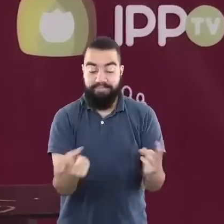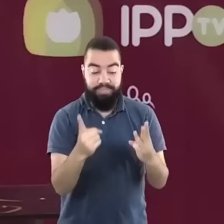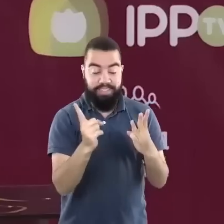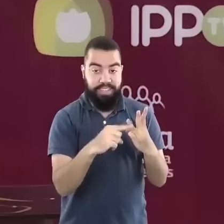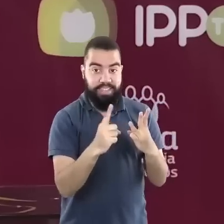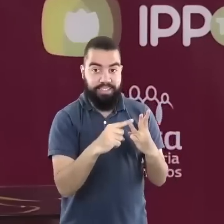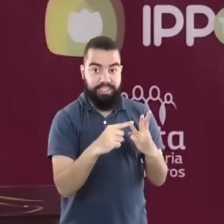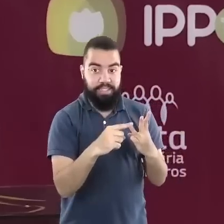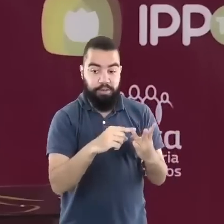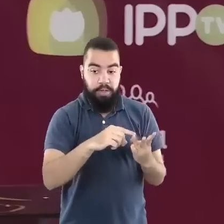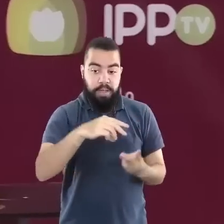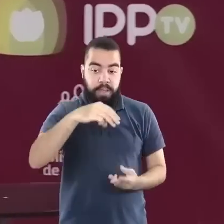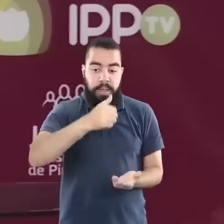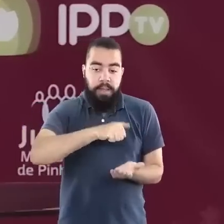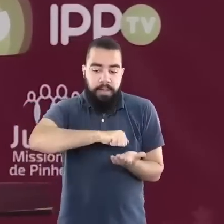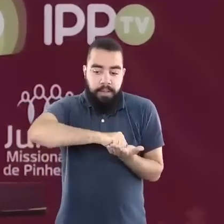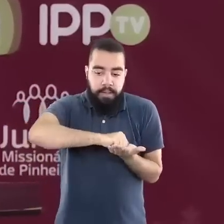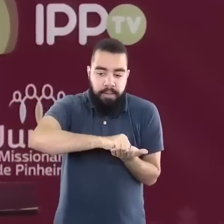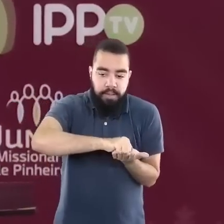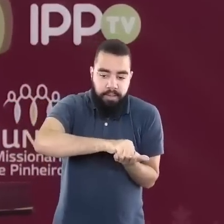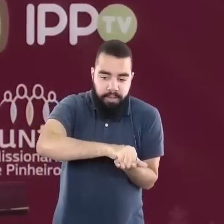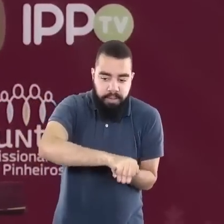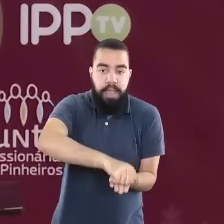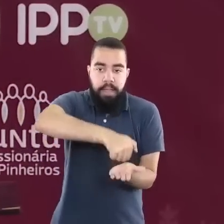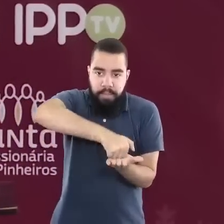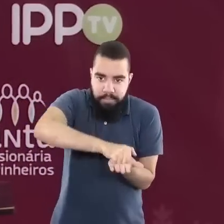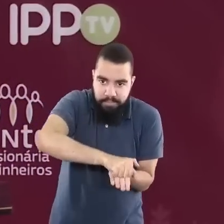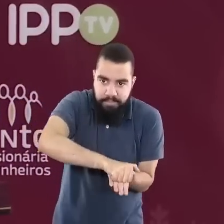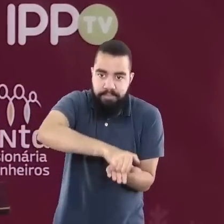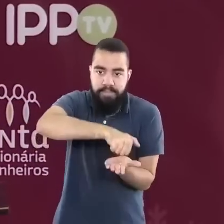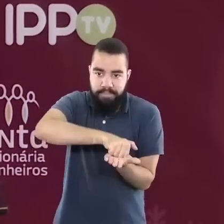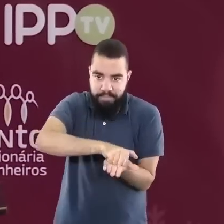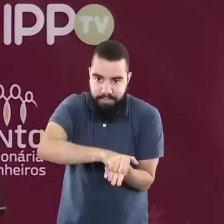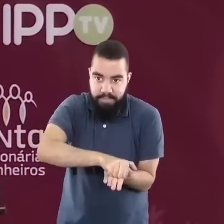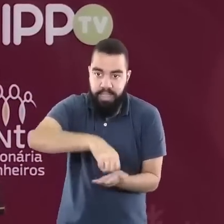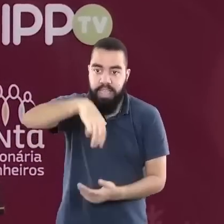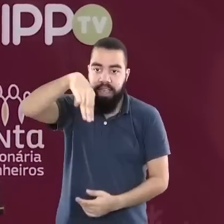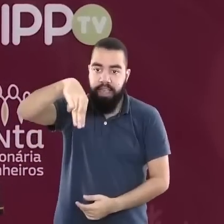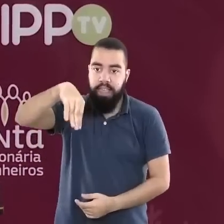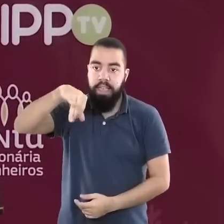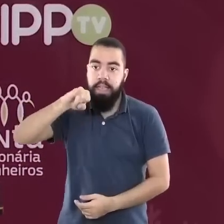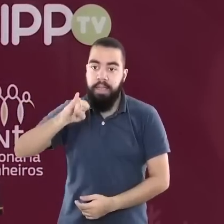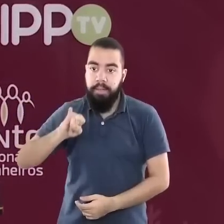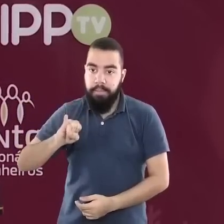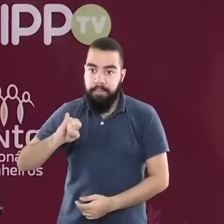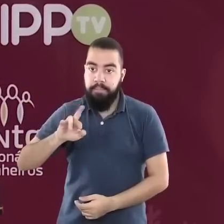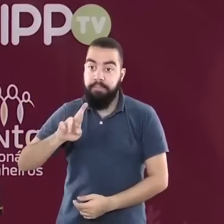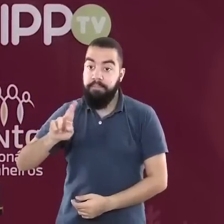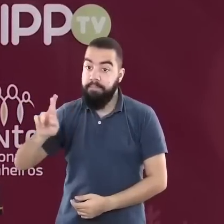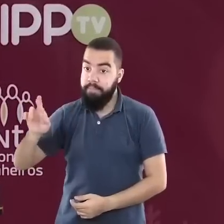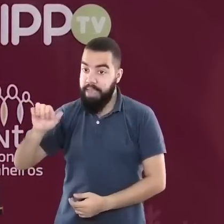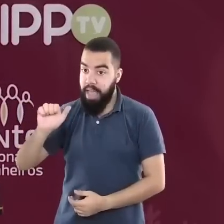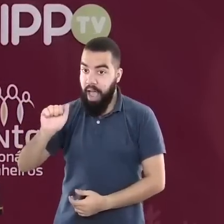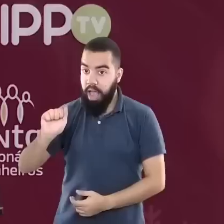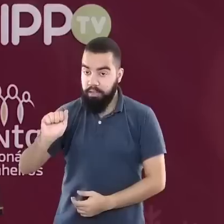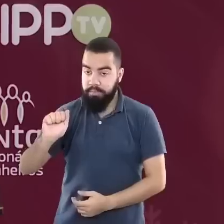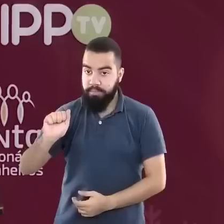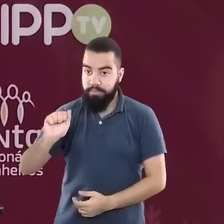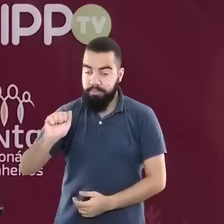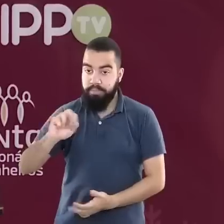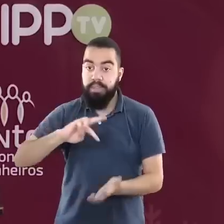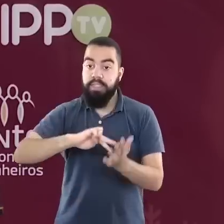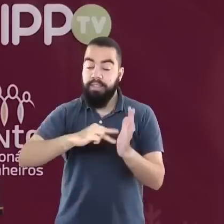mirra e mirra um produto usado para preparar o corpo para Sepultura e eles